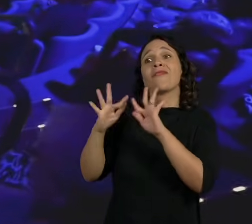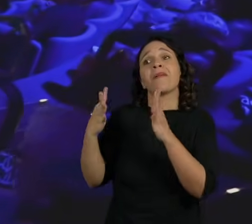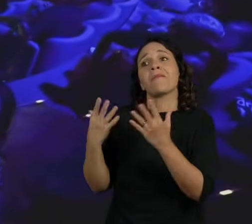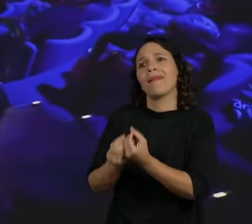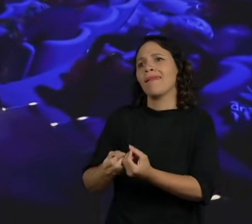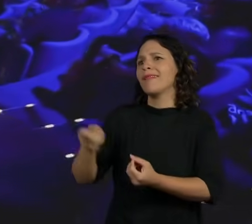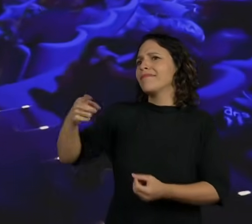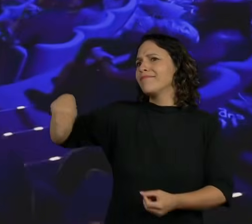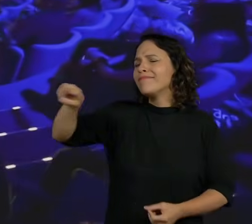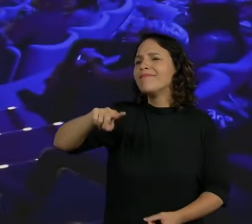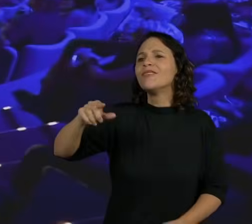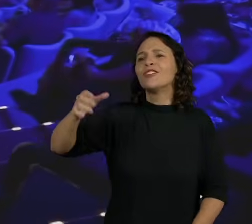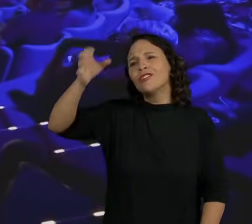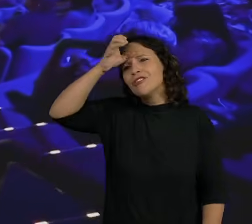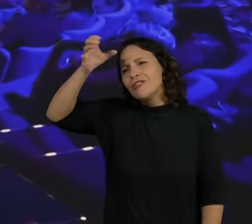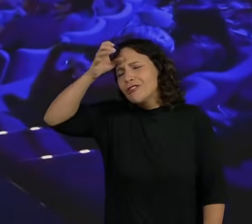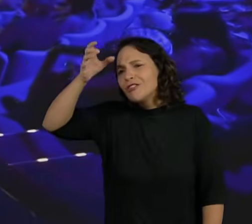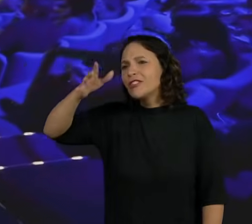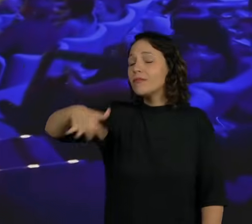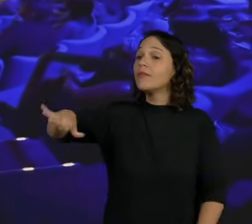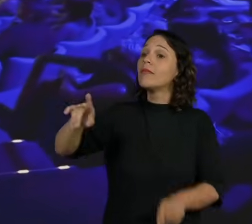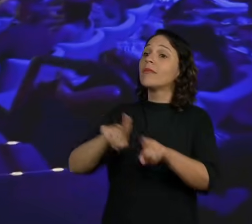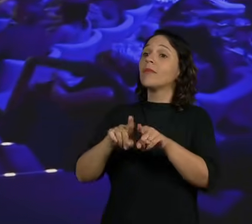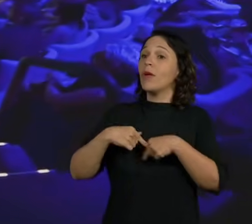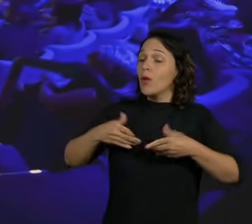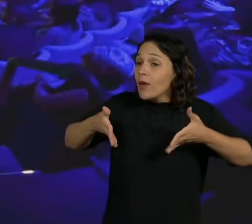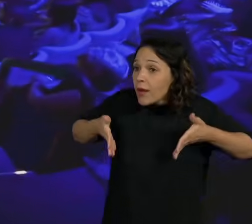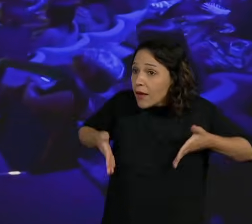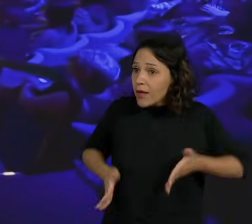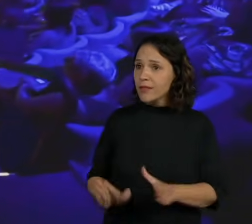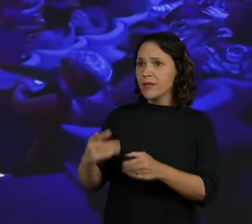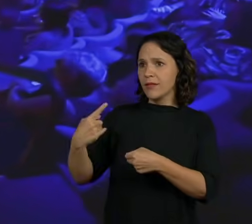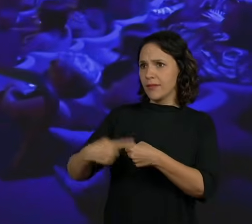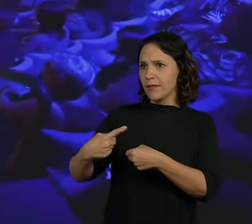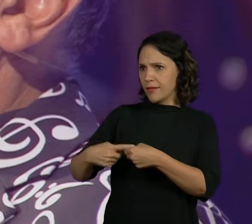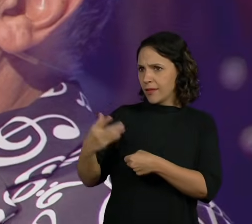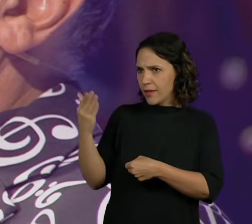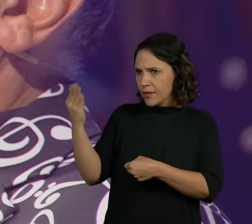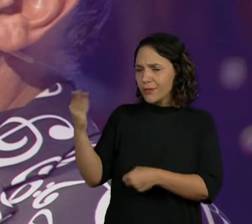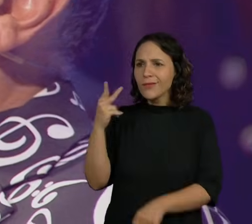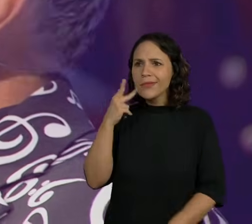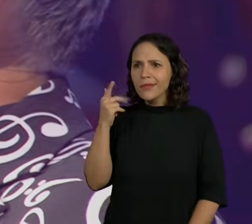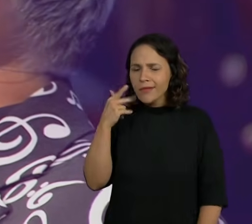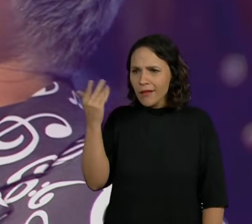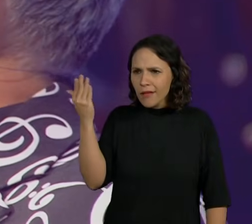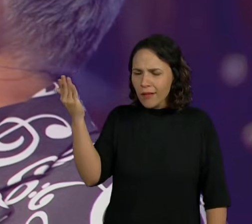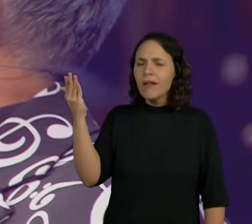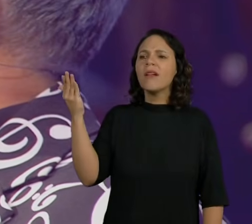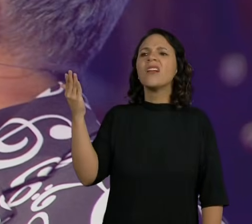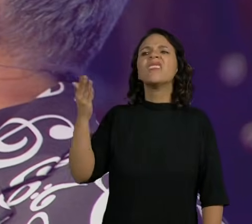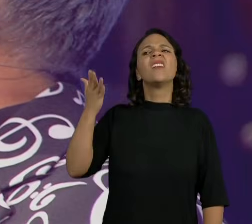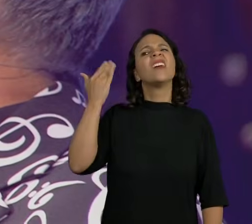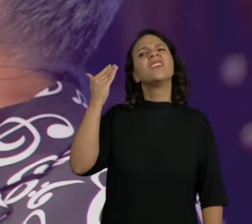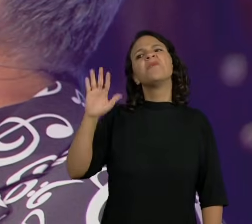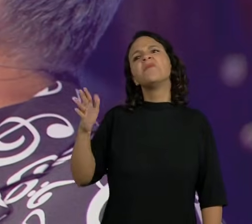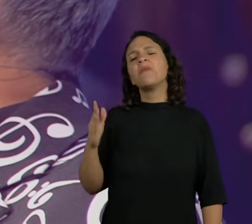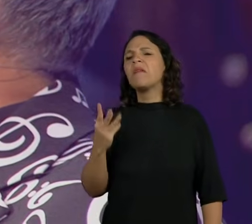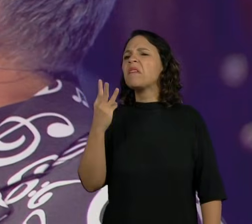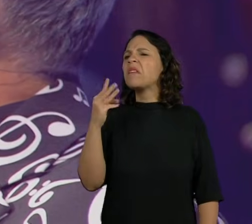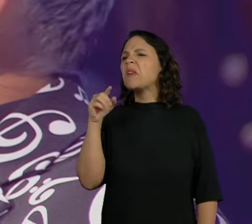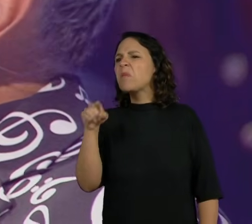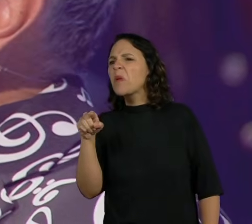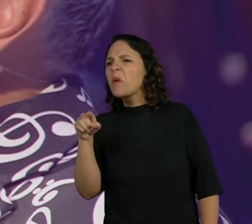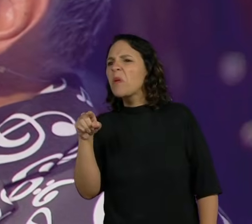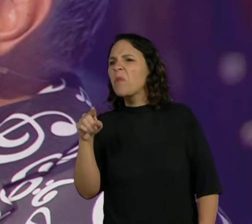os irmãos da minha mãe. E a cidade que eu nasci, a cidade de Pereiro, na época devia ter uns 3 ou 4 mil